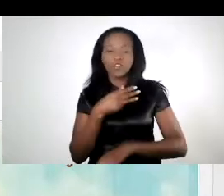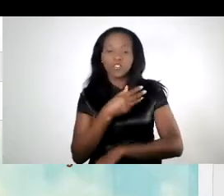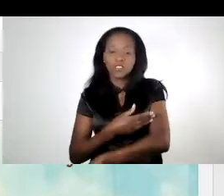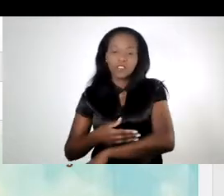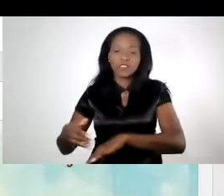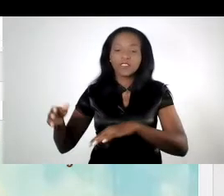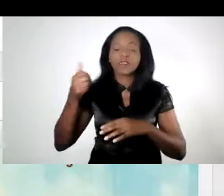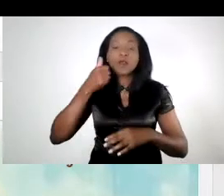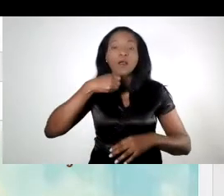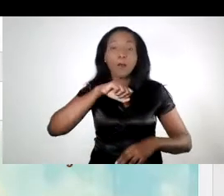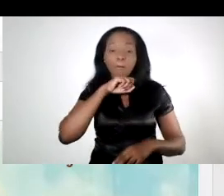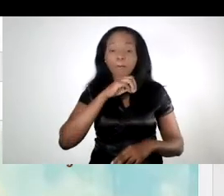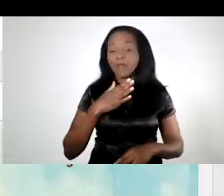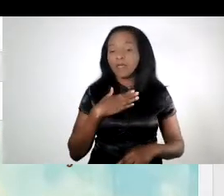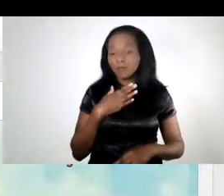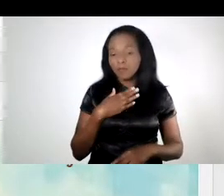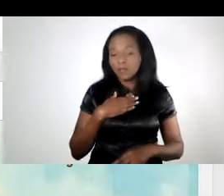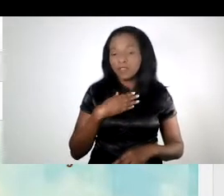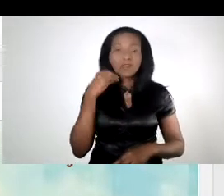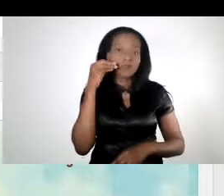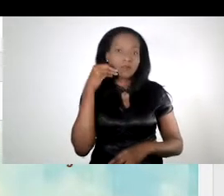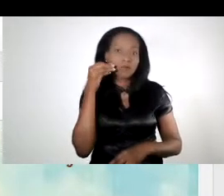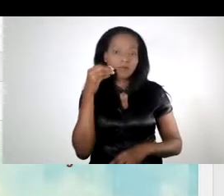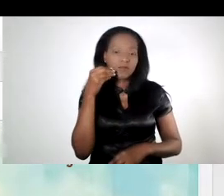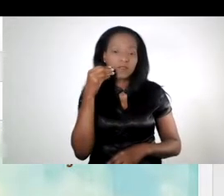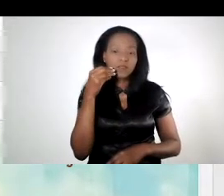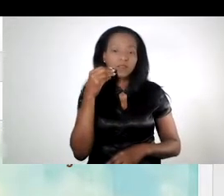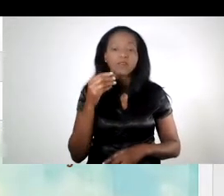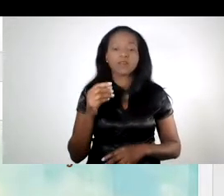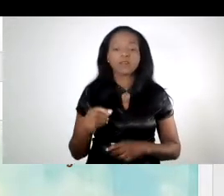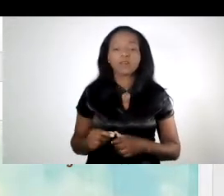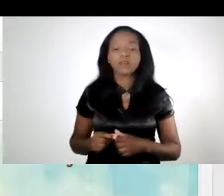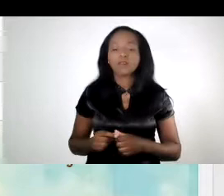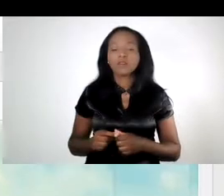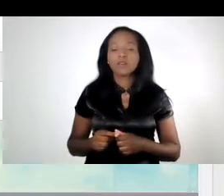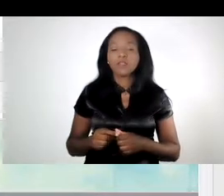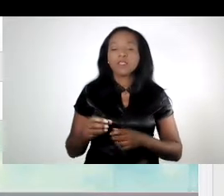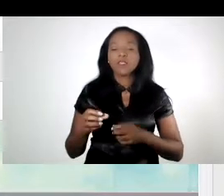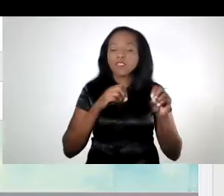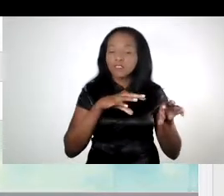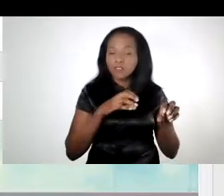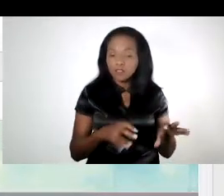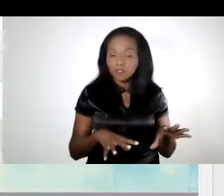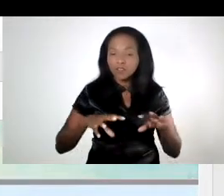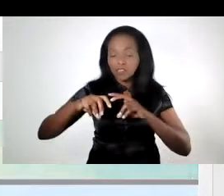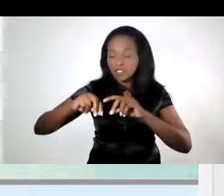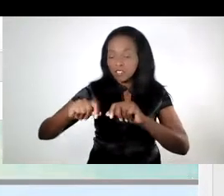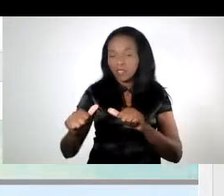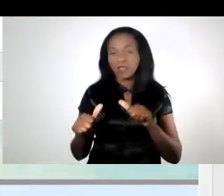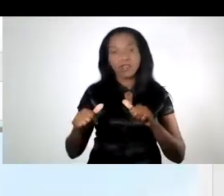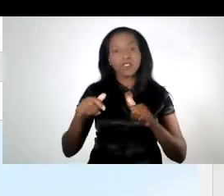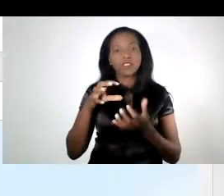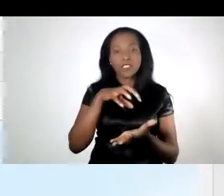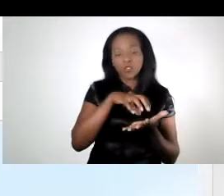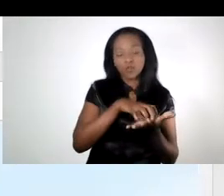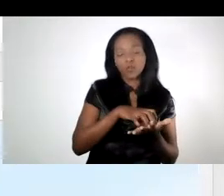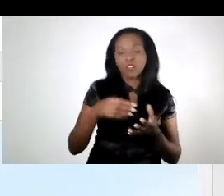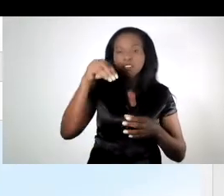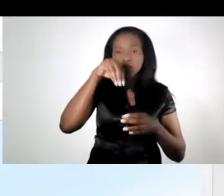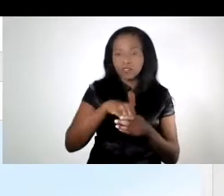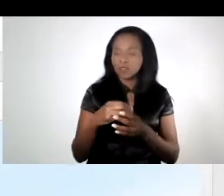mãe, experiência, formou a família em terras quilombolas, dentro da Mata Atlântica,